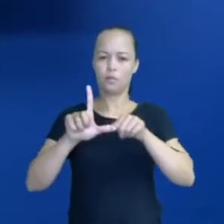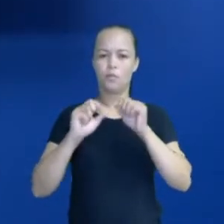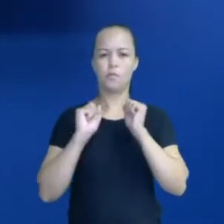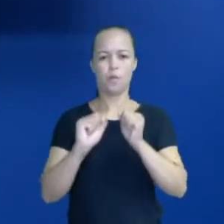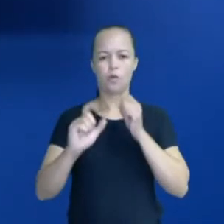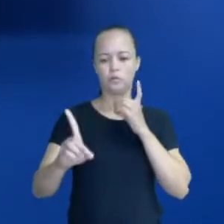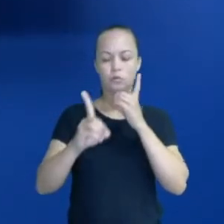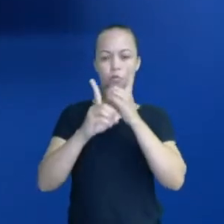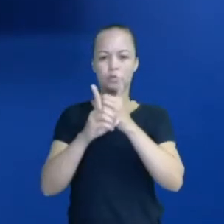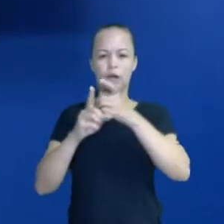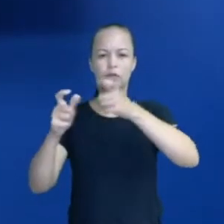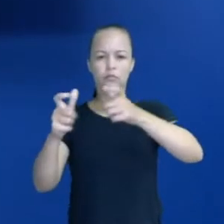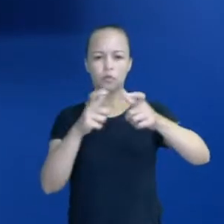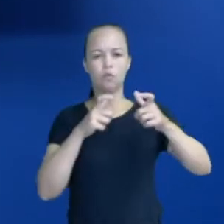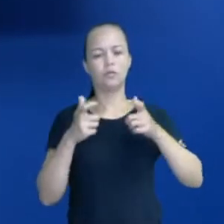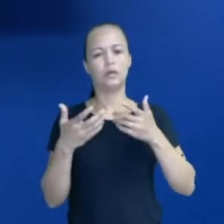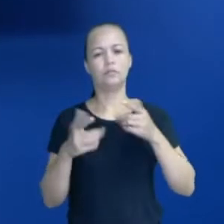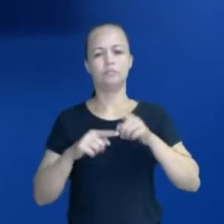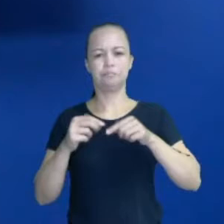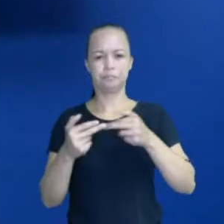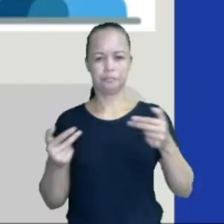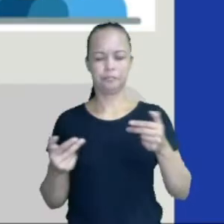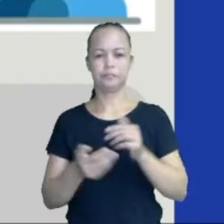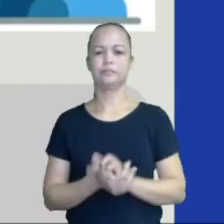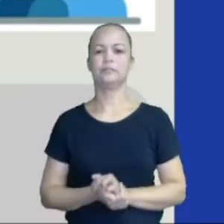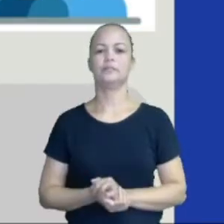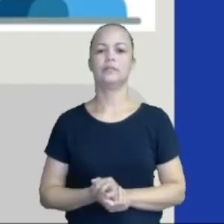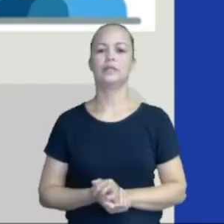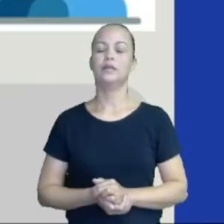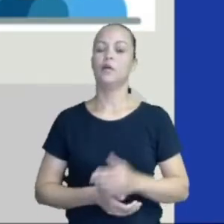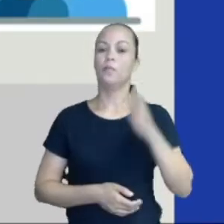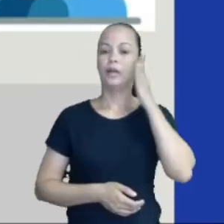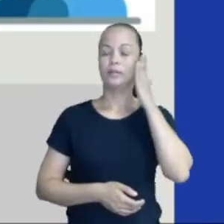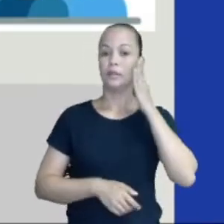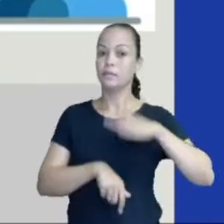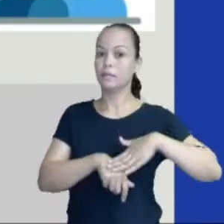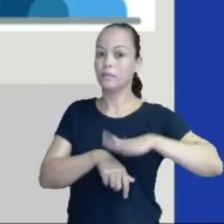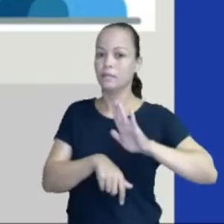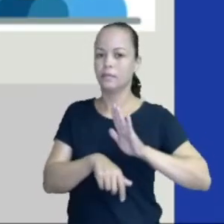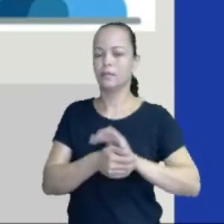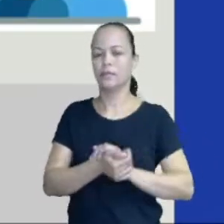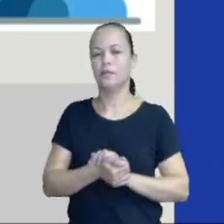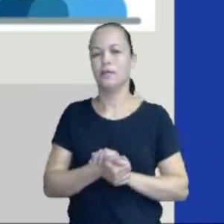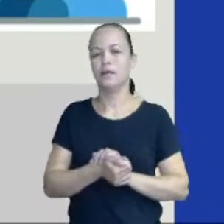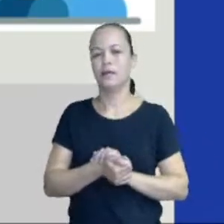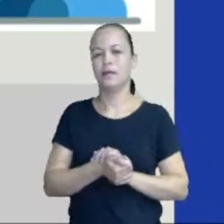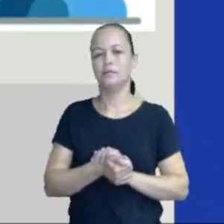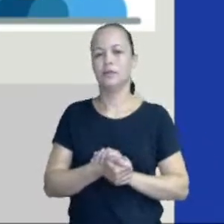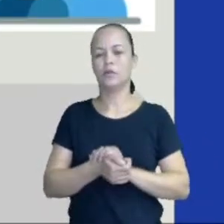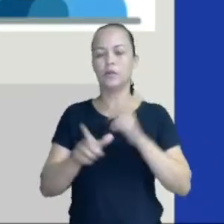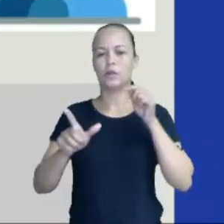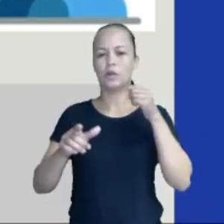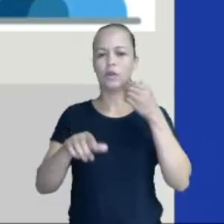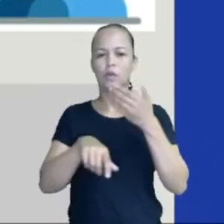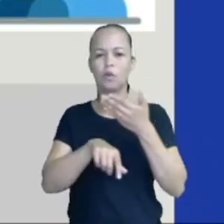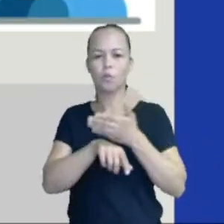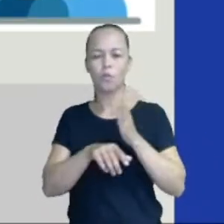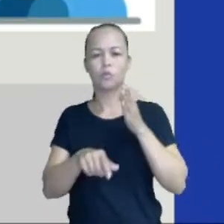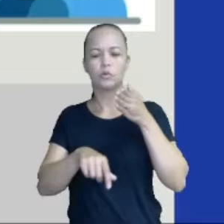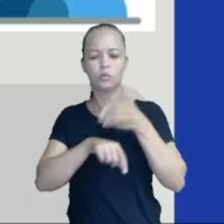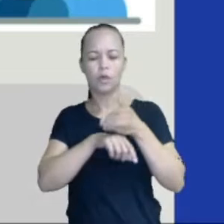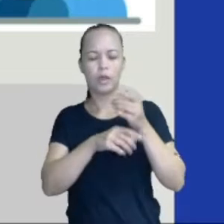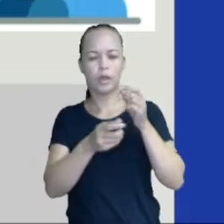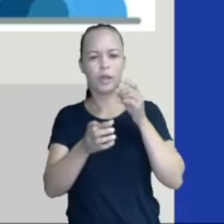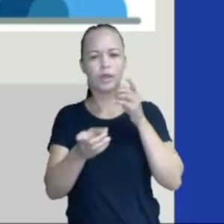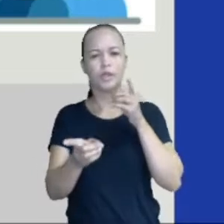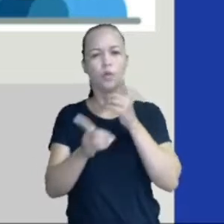situações. Então, para compreender ainda mais, o ângulo encontrado com maior frequência em nosso cotidiano é